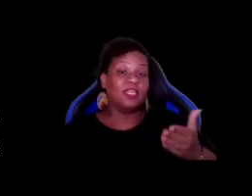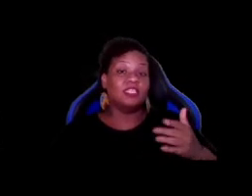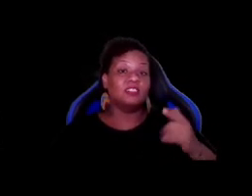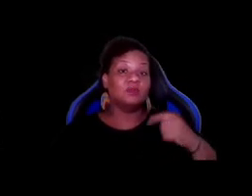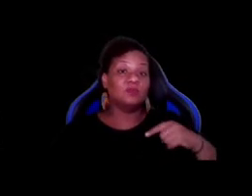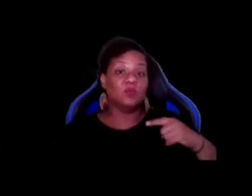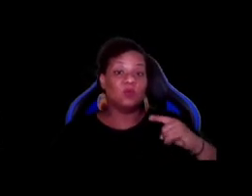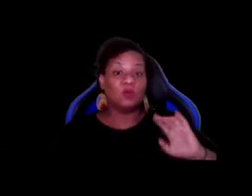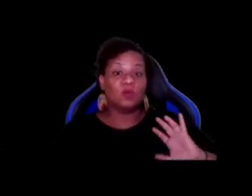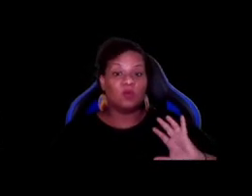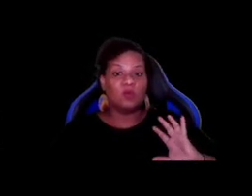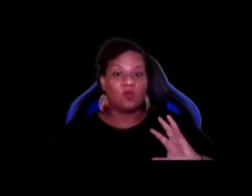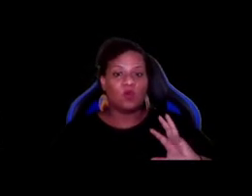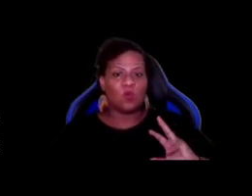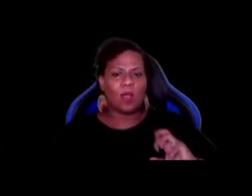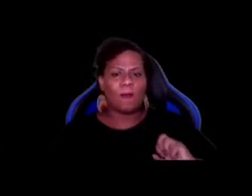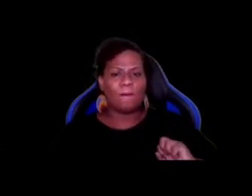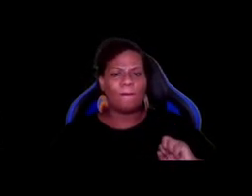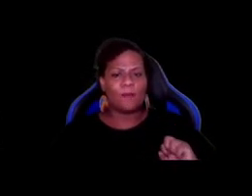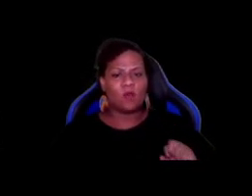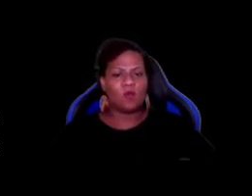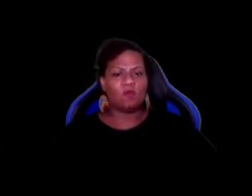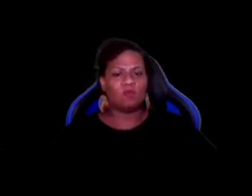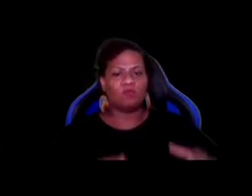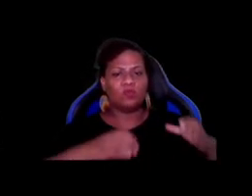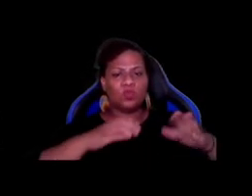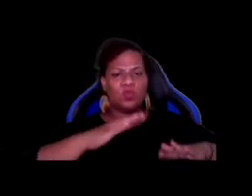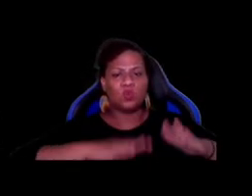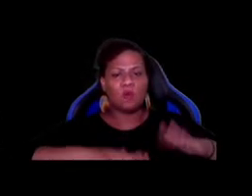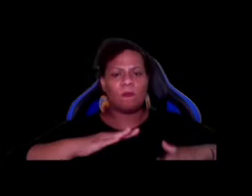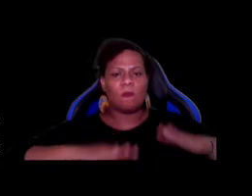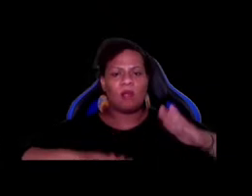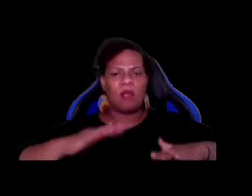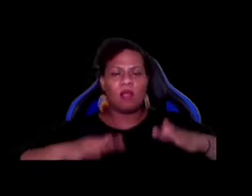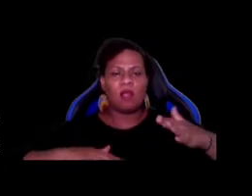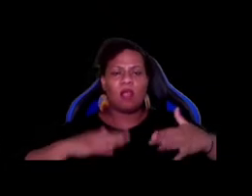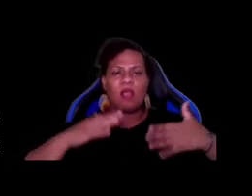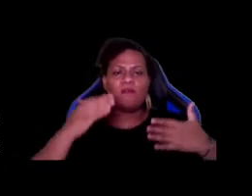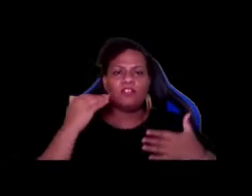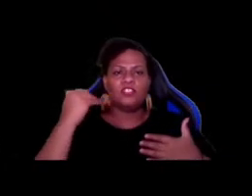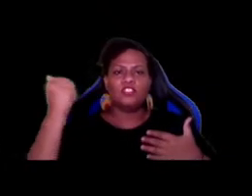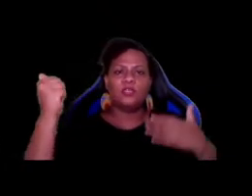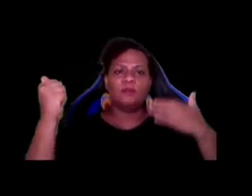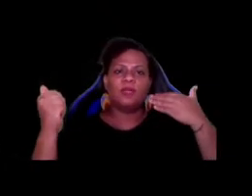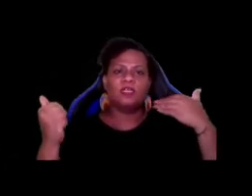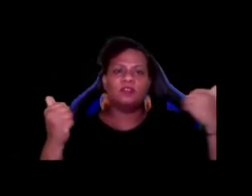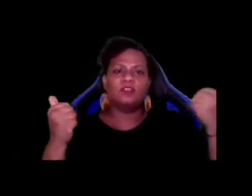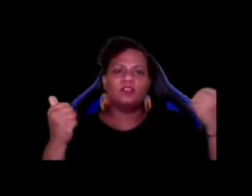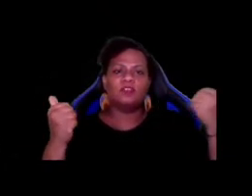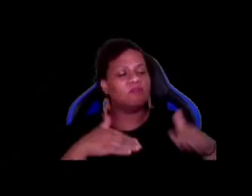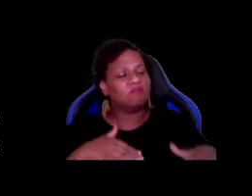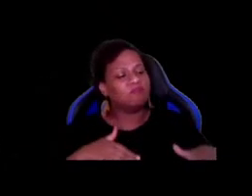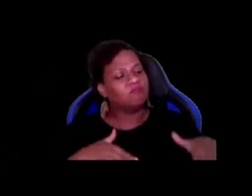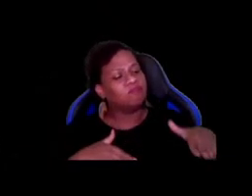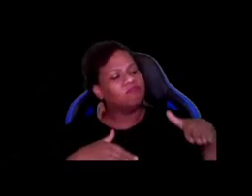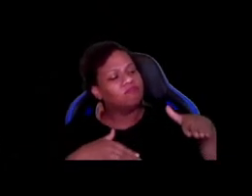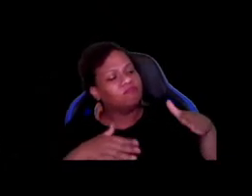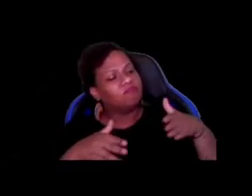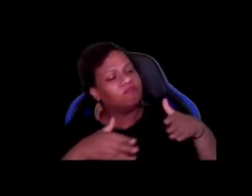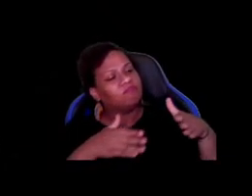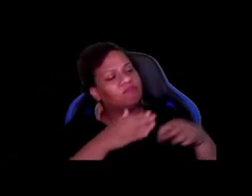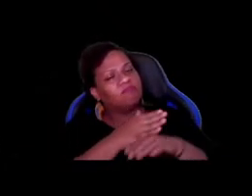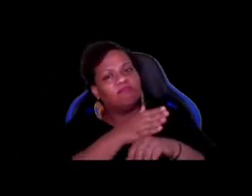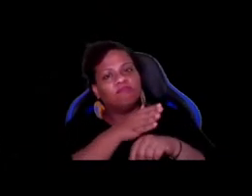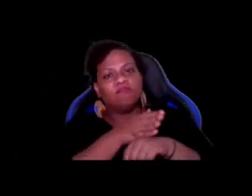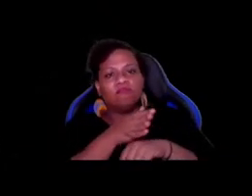amor pelo atabaque, pelo tambor, foi me levando, né, a